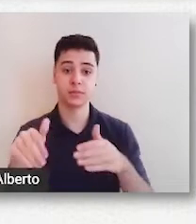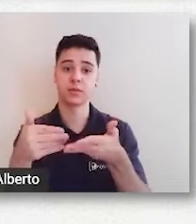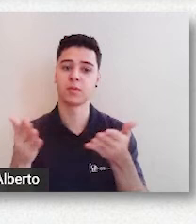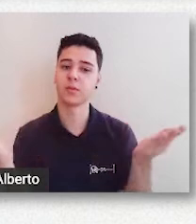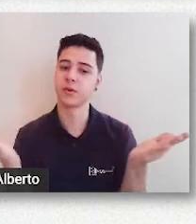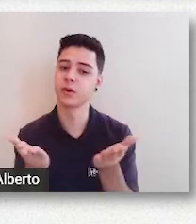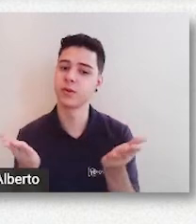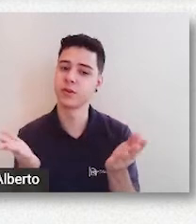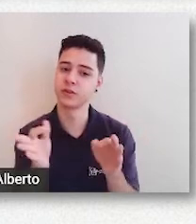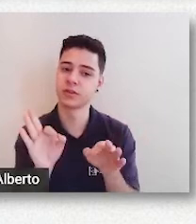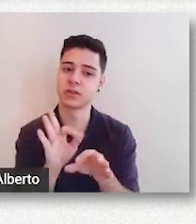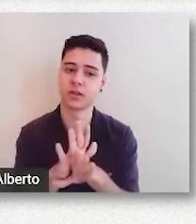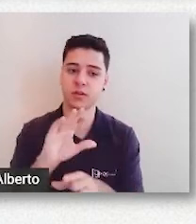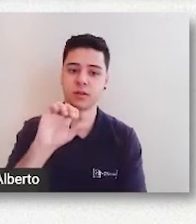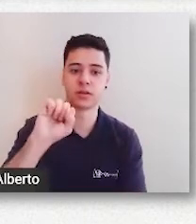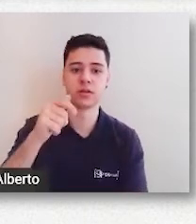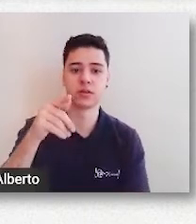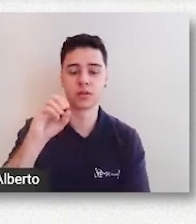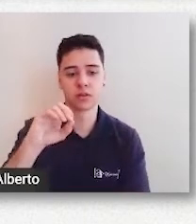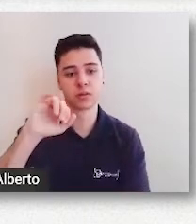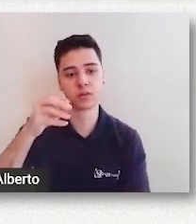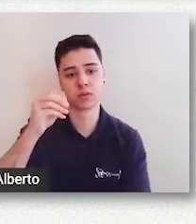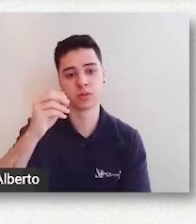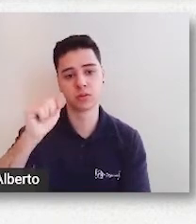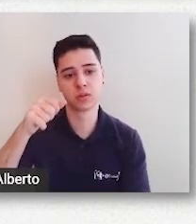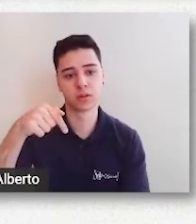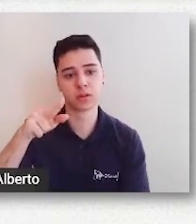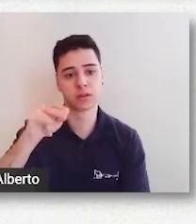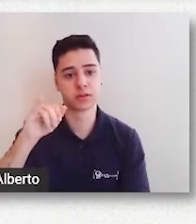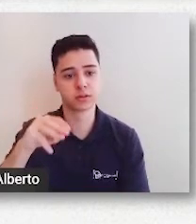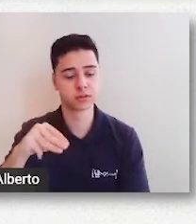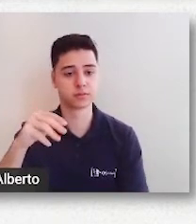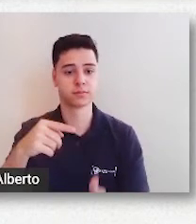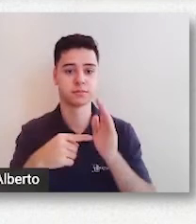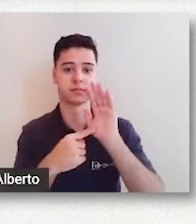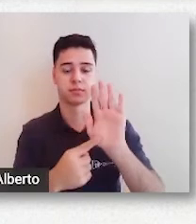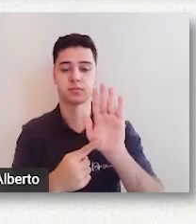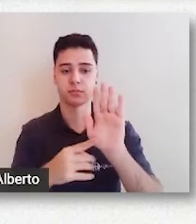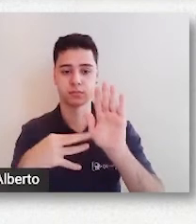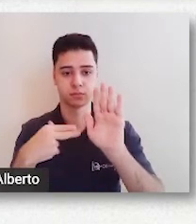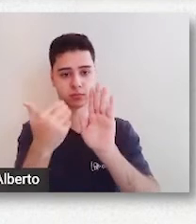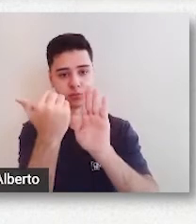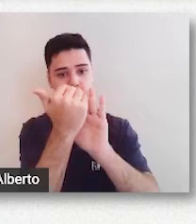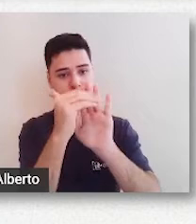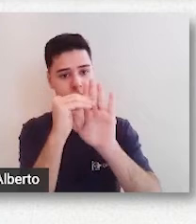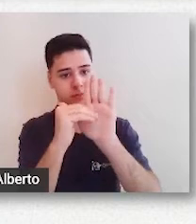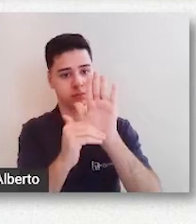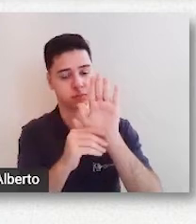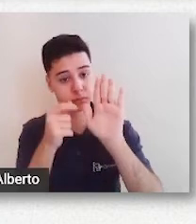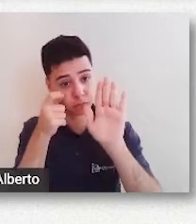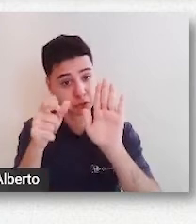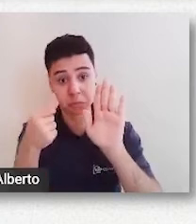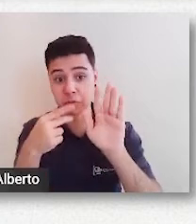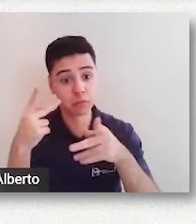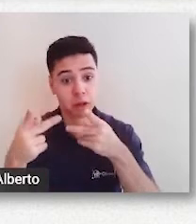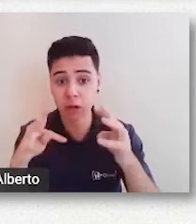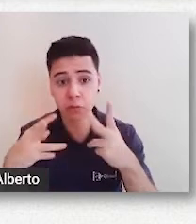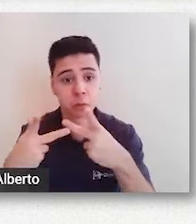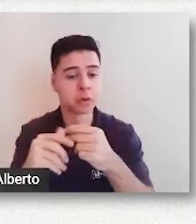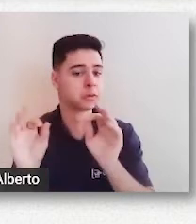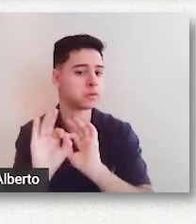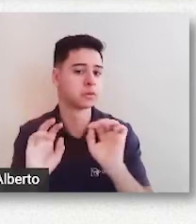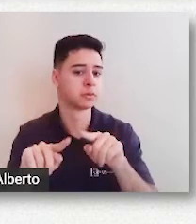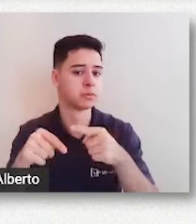só, nosso São Joaquim. Eu também trouxe uma bibliografia muito interessante. Eu acho que eu não preciso comentar todas, porque vai ficar,